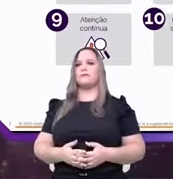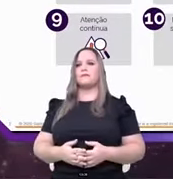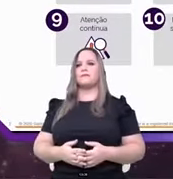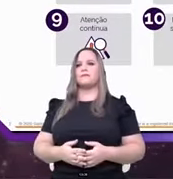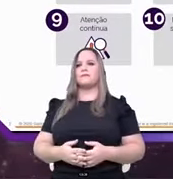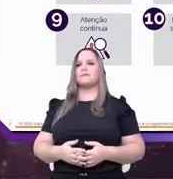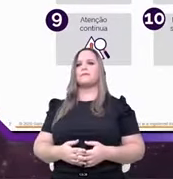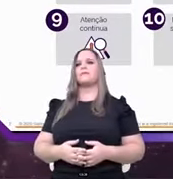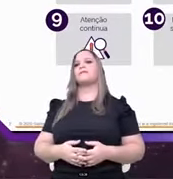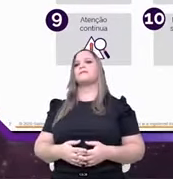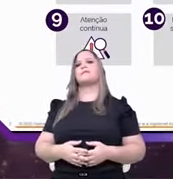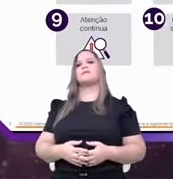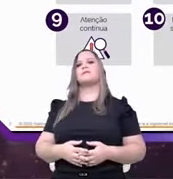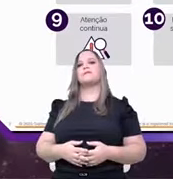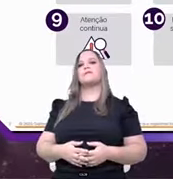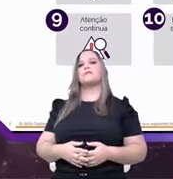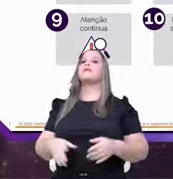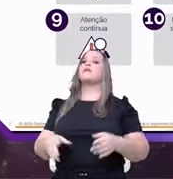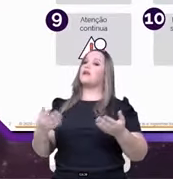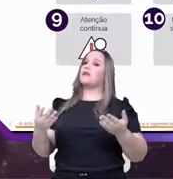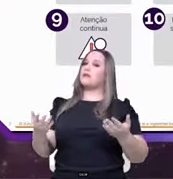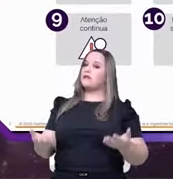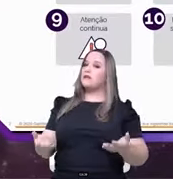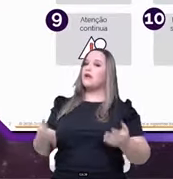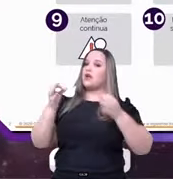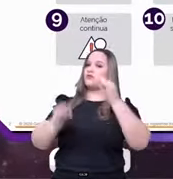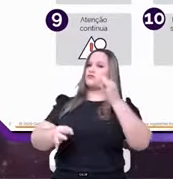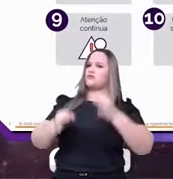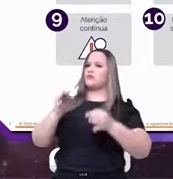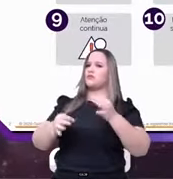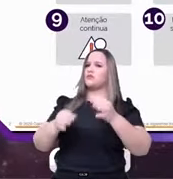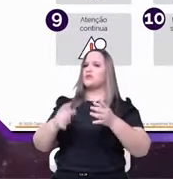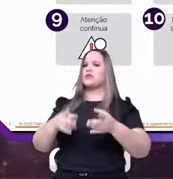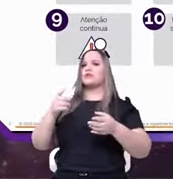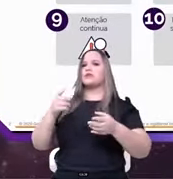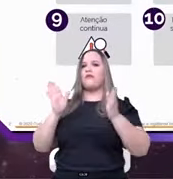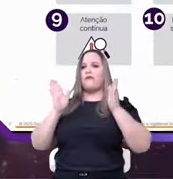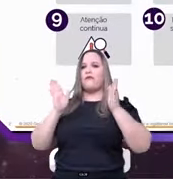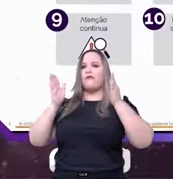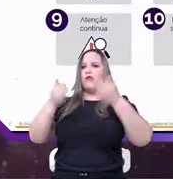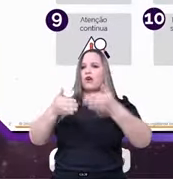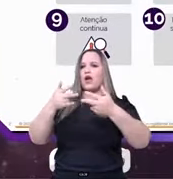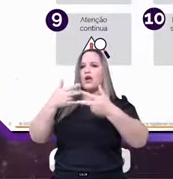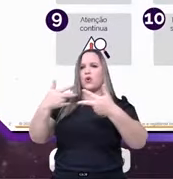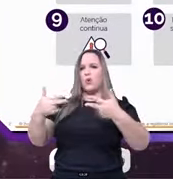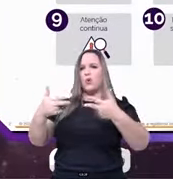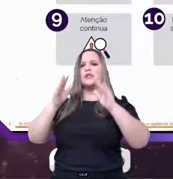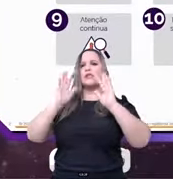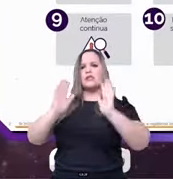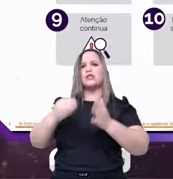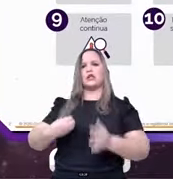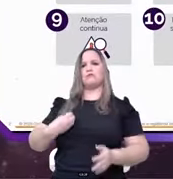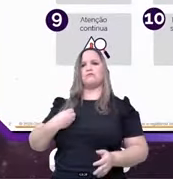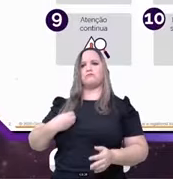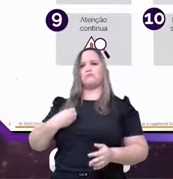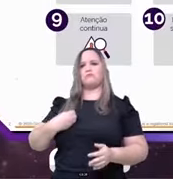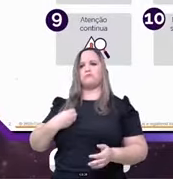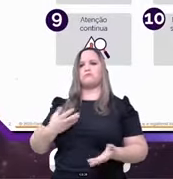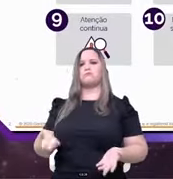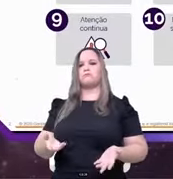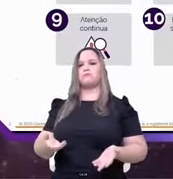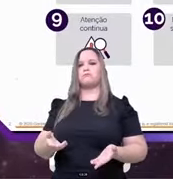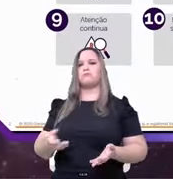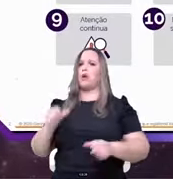frequentes é justamente focar naquilo que anteriormente não existia. Foi definido, não se modifica mais.